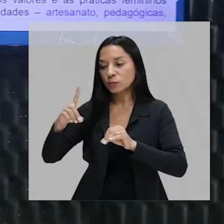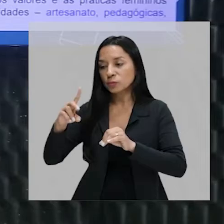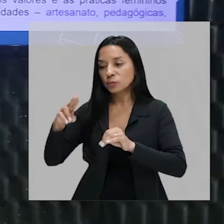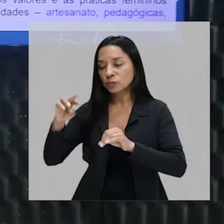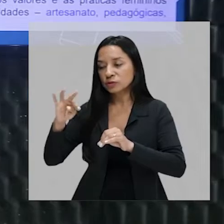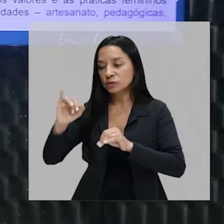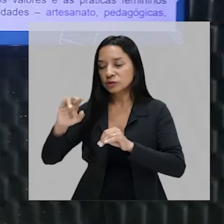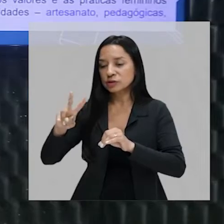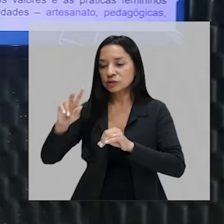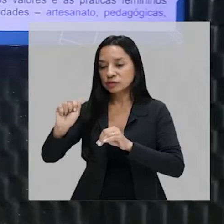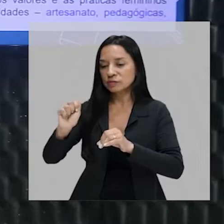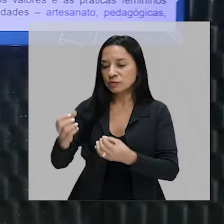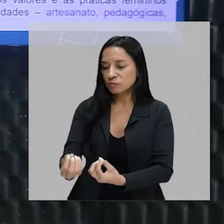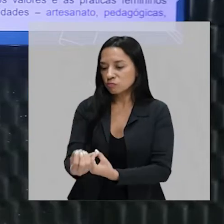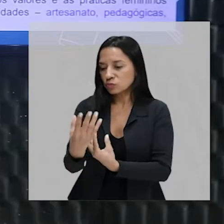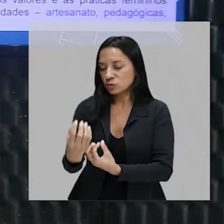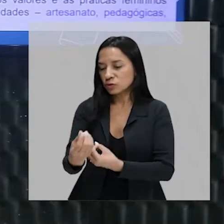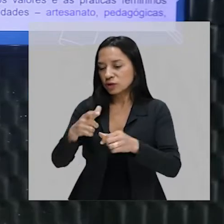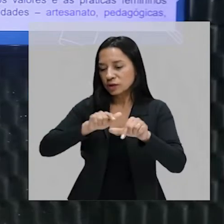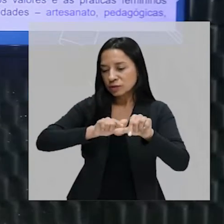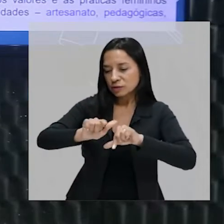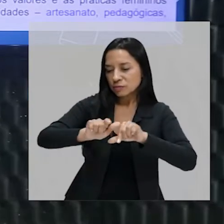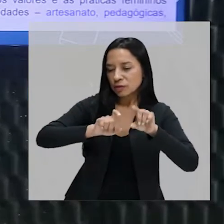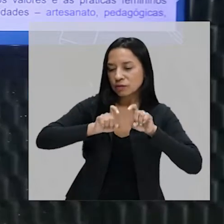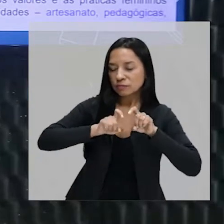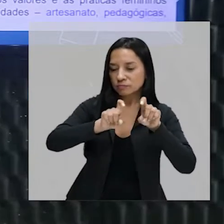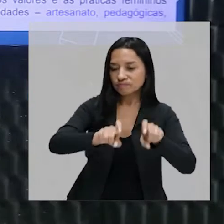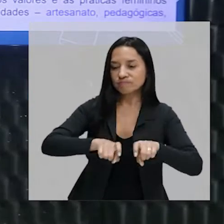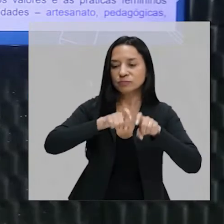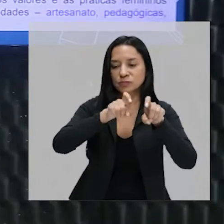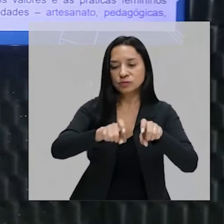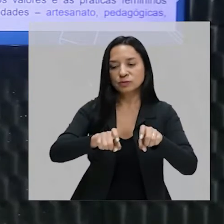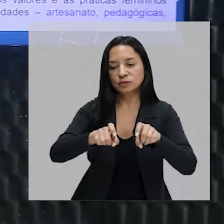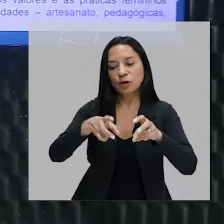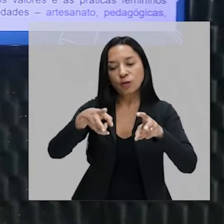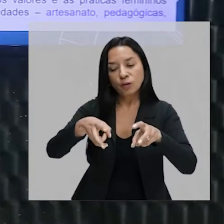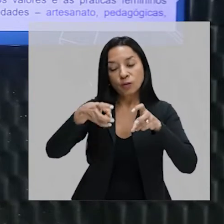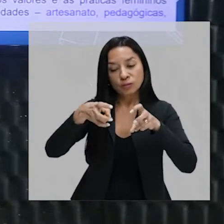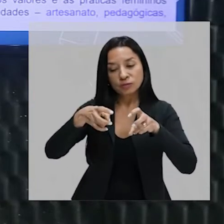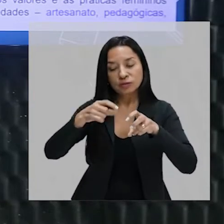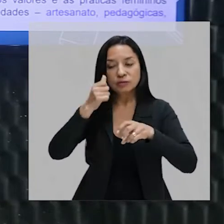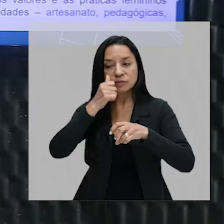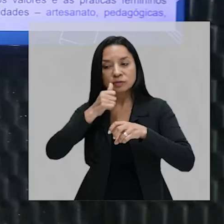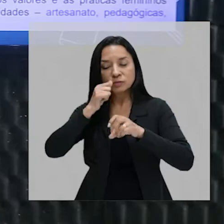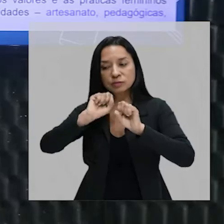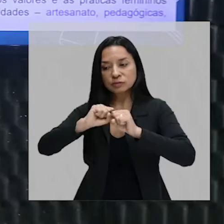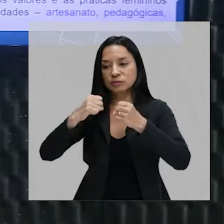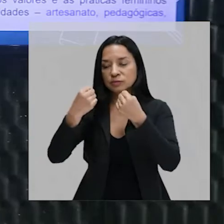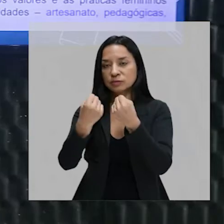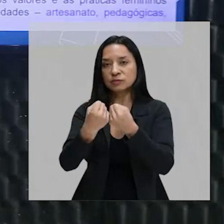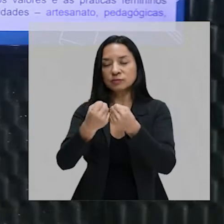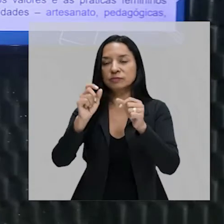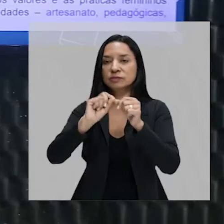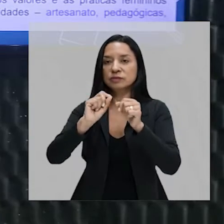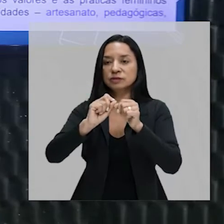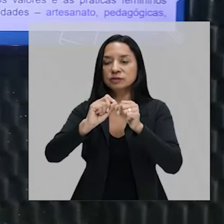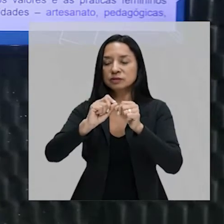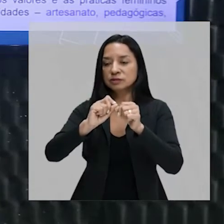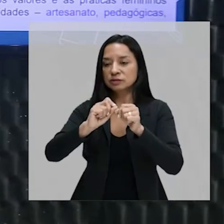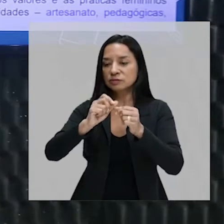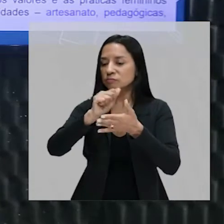agricultura e observe que as mulheres nessas sociedades elas existiam